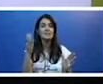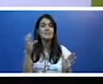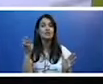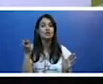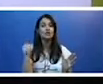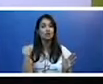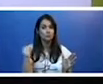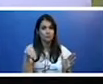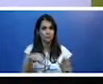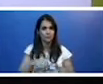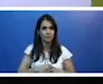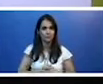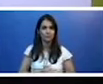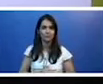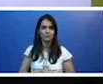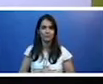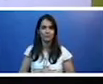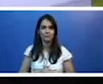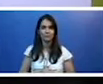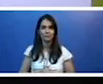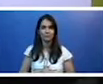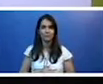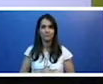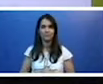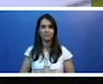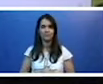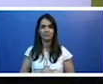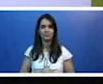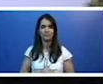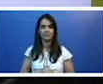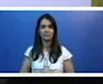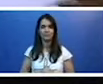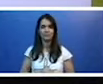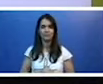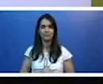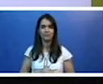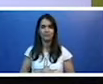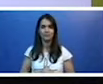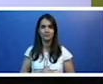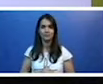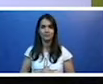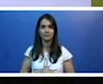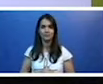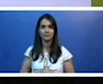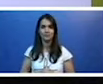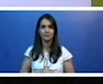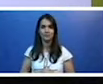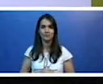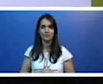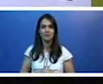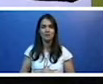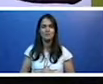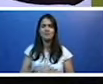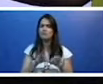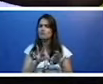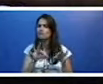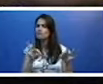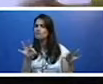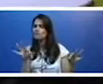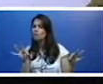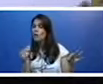centímetros, ok? Centímetros. Quando a gente mede essa mesma